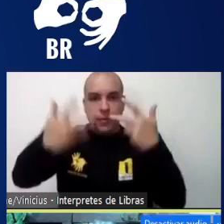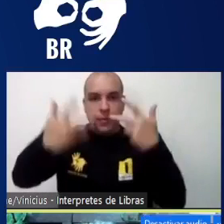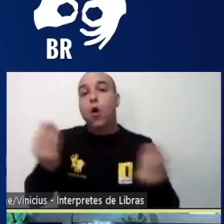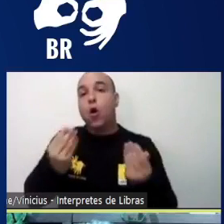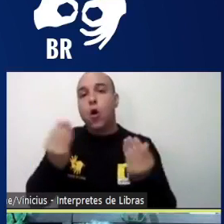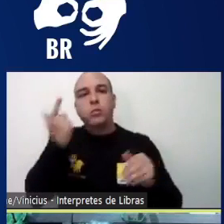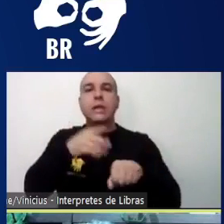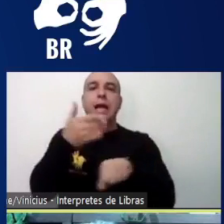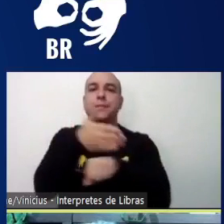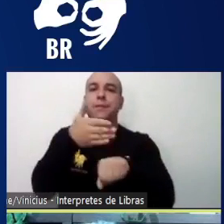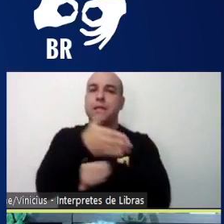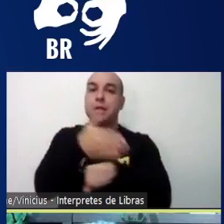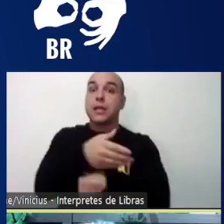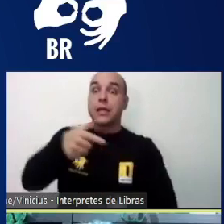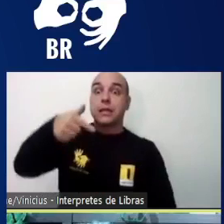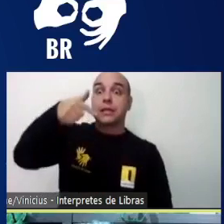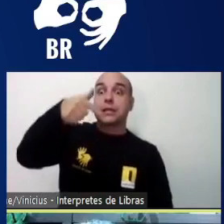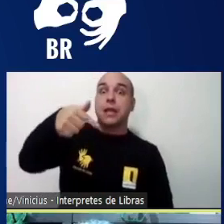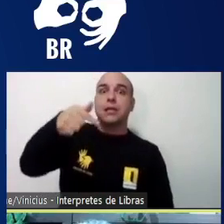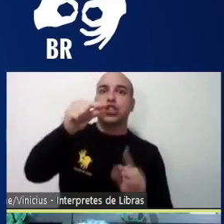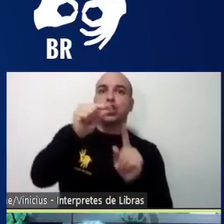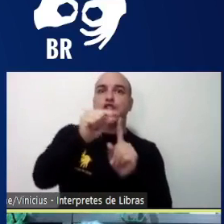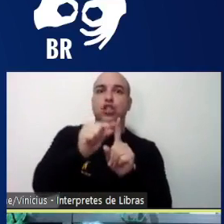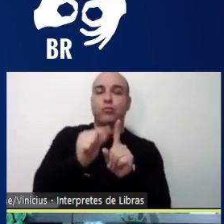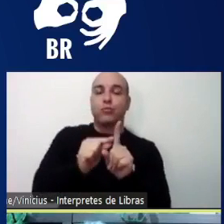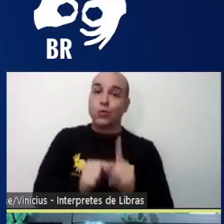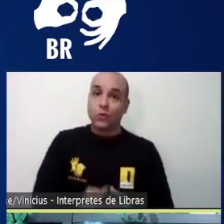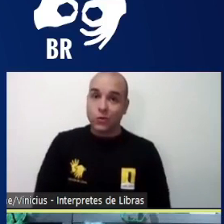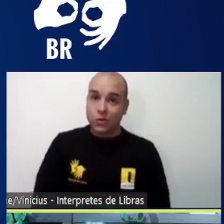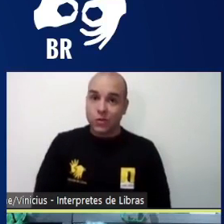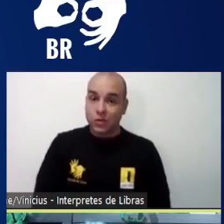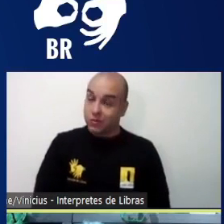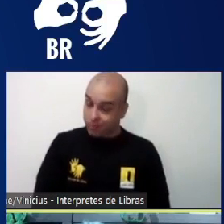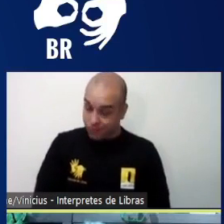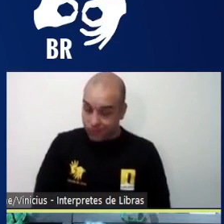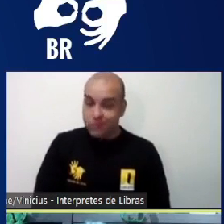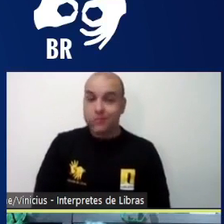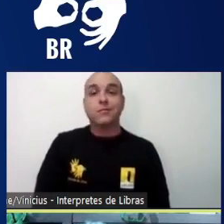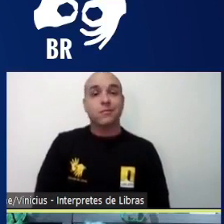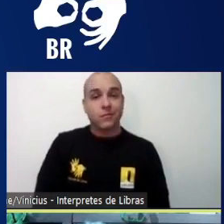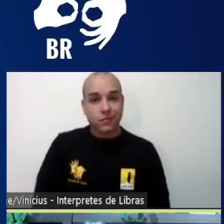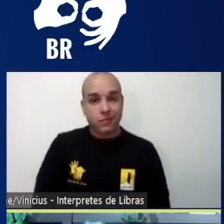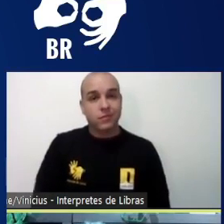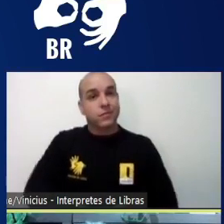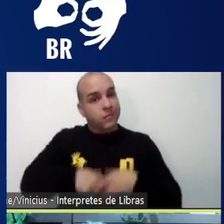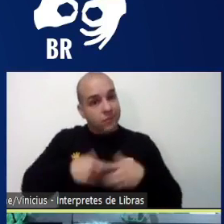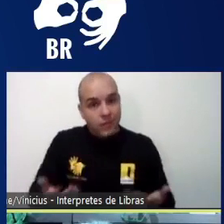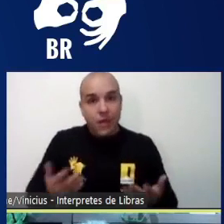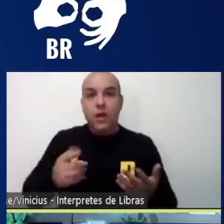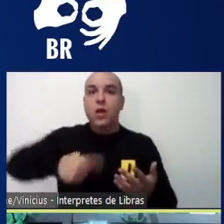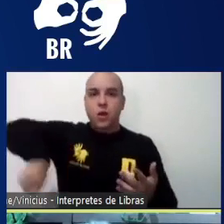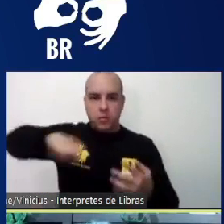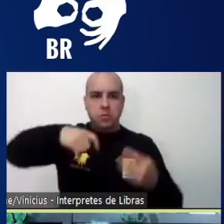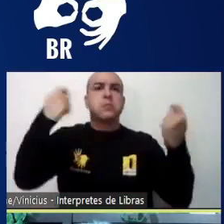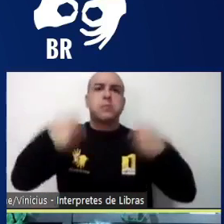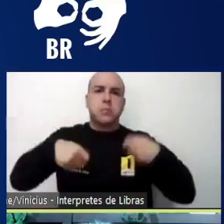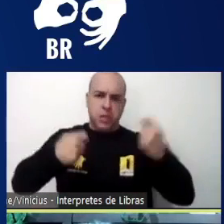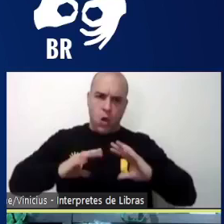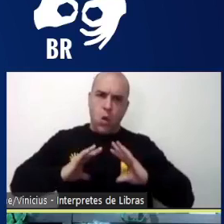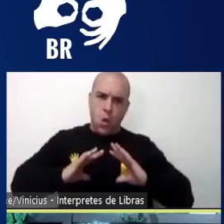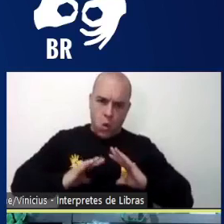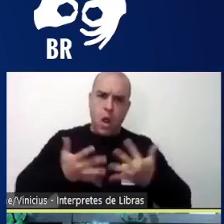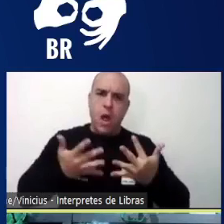Então, além de ser uma tarefa complexa, exige educação, treinamento, compreensão do lado de todos os